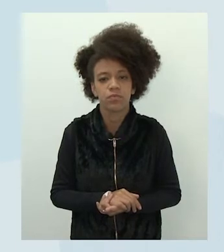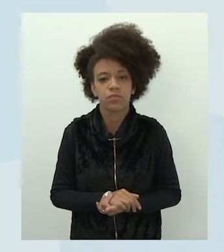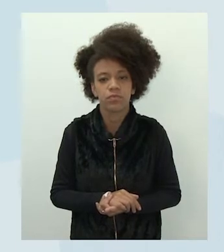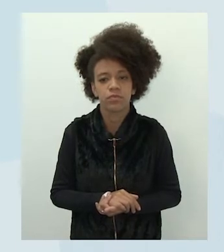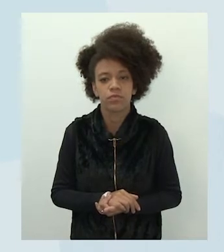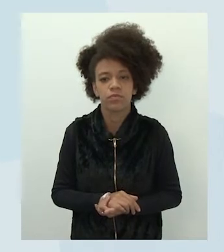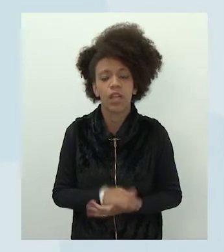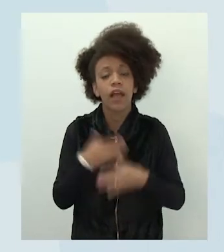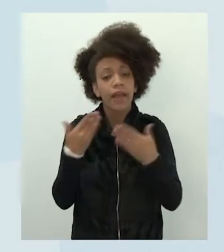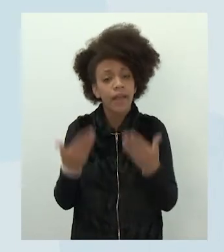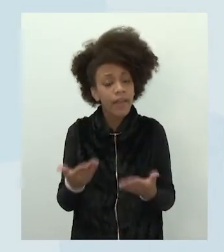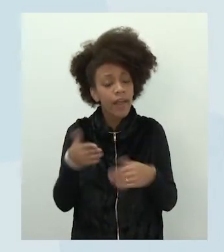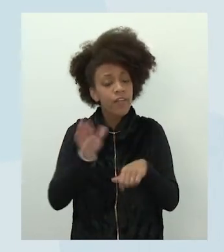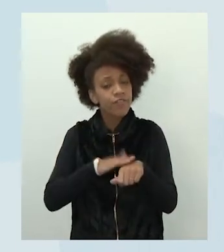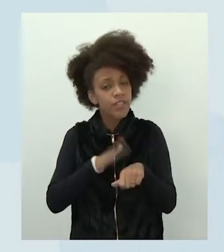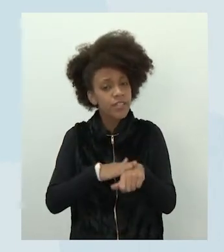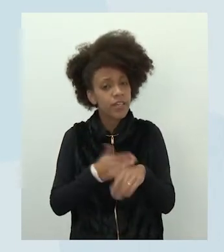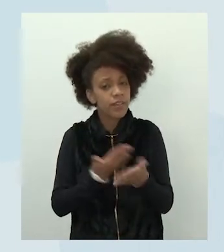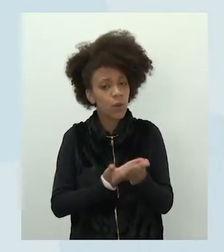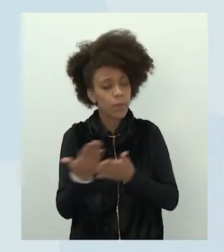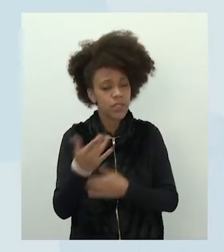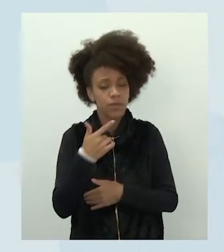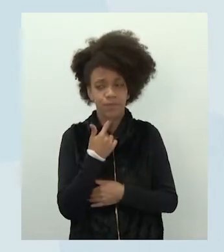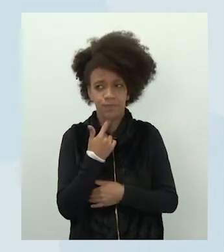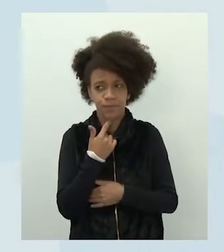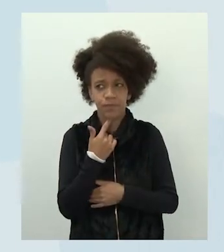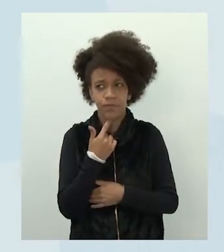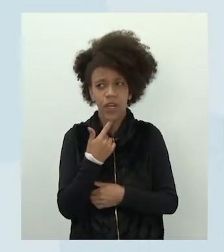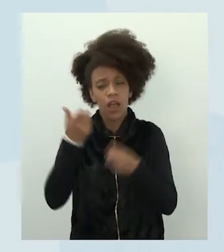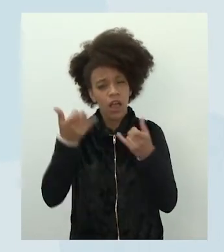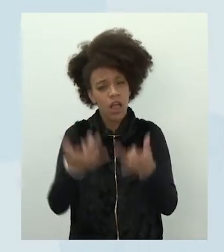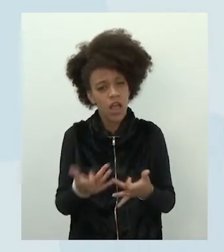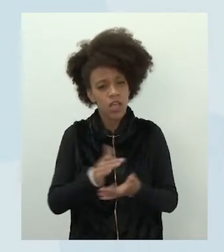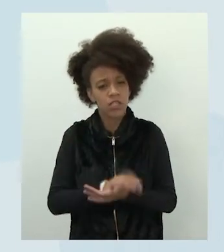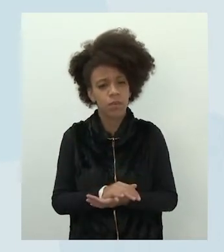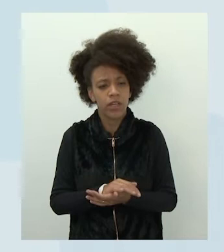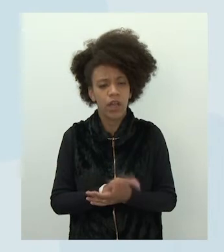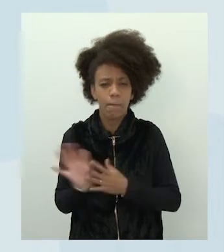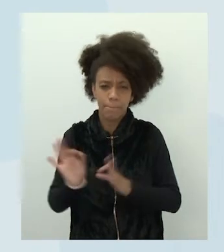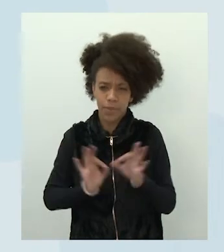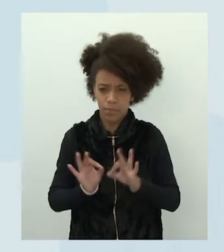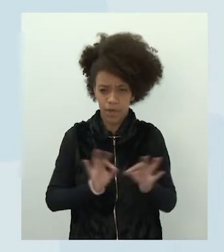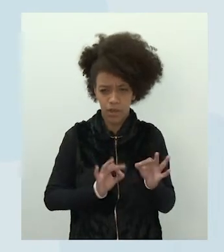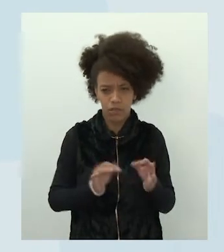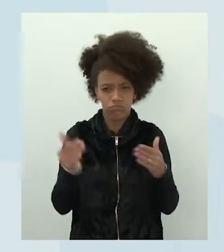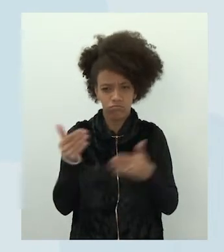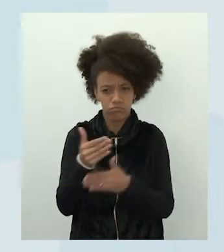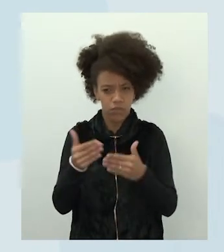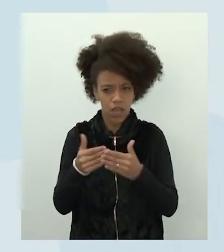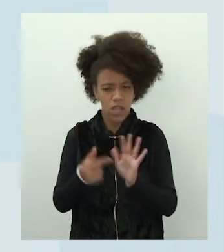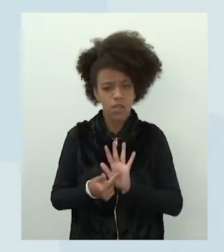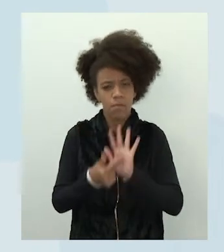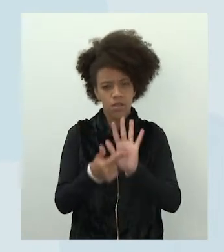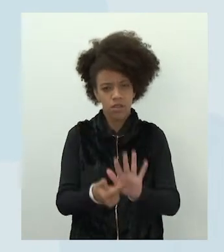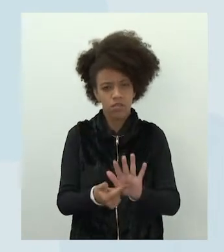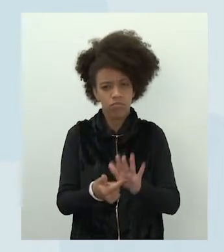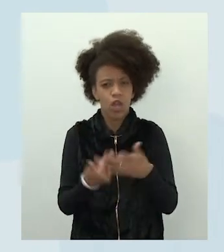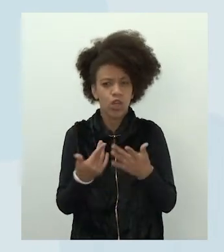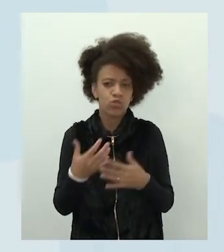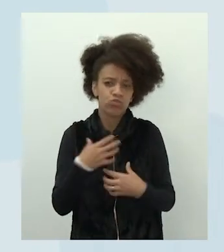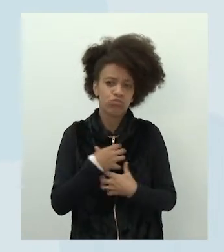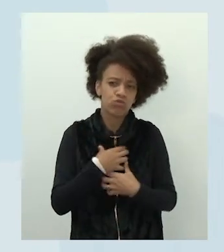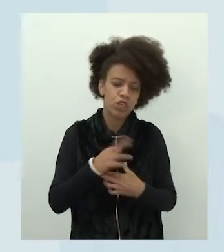Aí vamos começar, então, a falar um pouquinho. Eu tinha preparado essas apresentações de uma